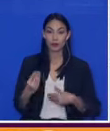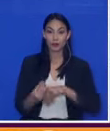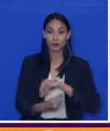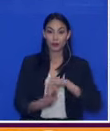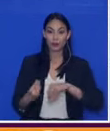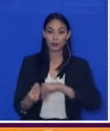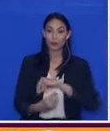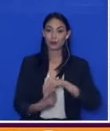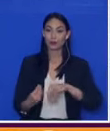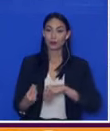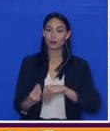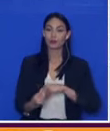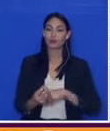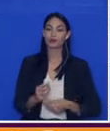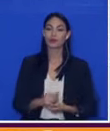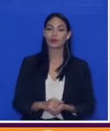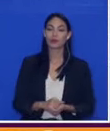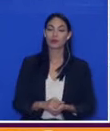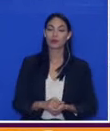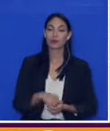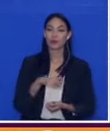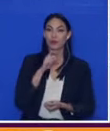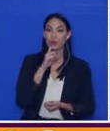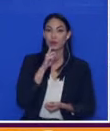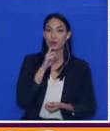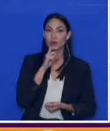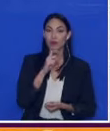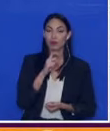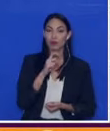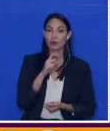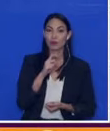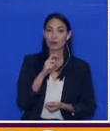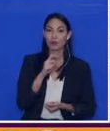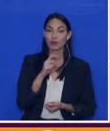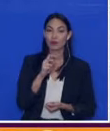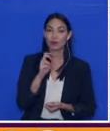Globo girando. Bola verde, número